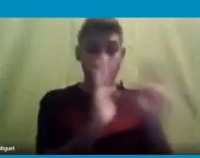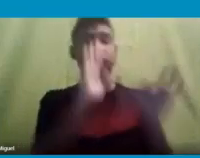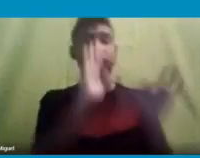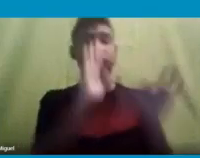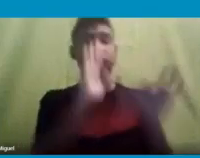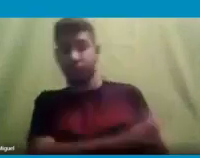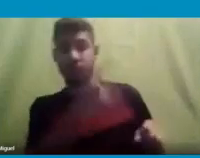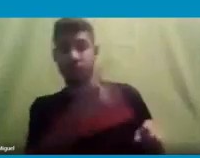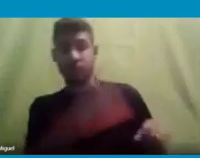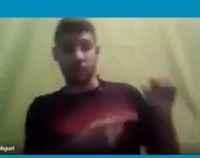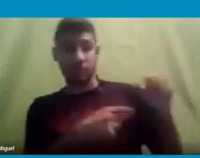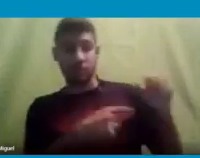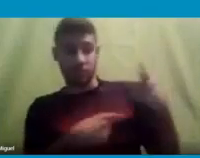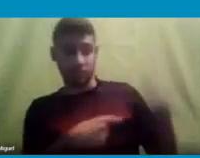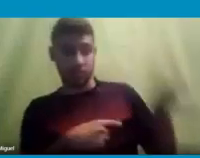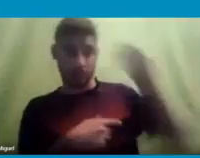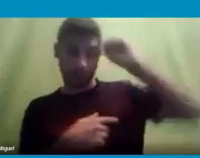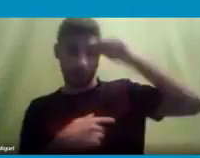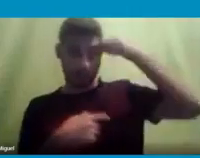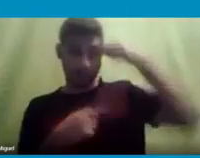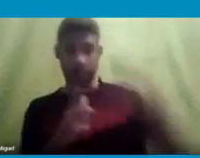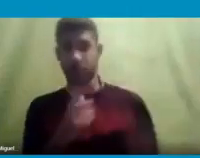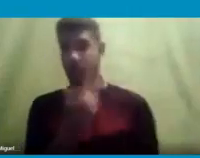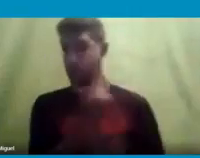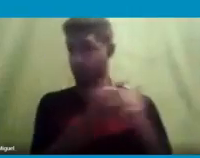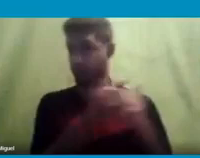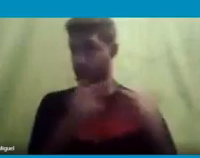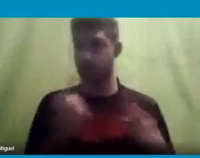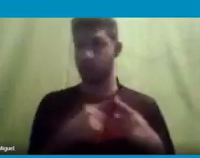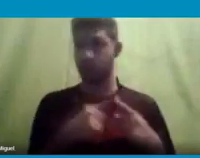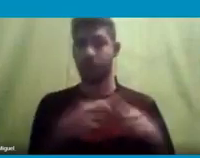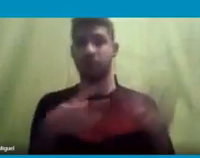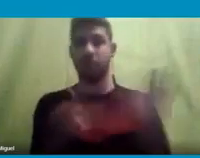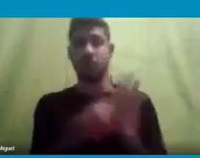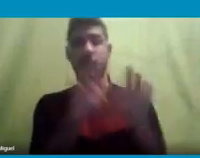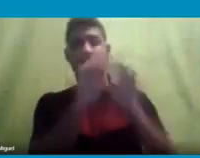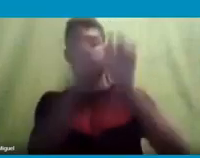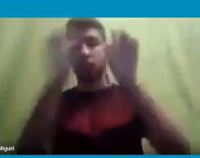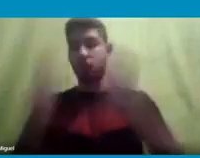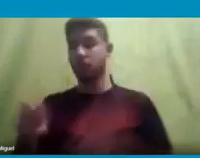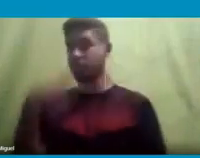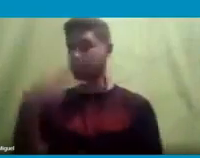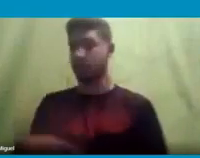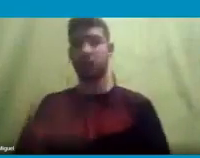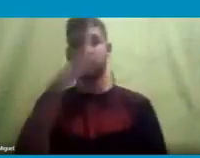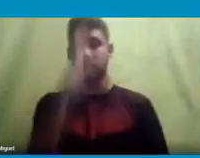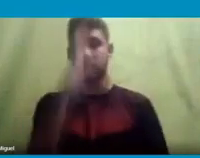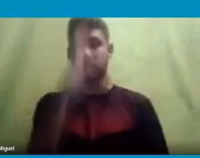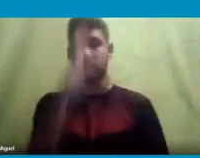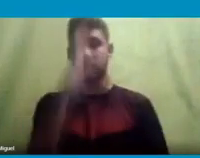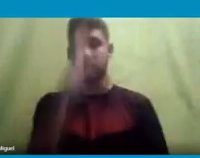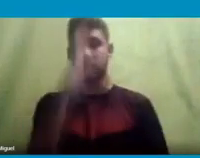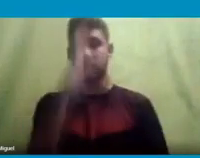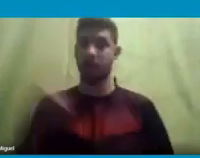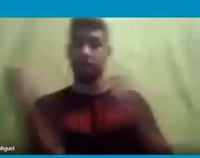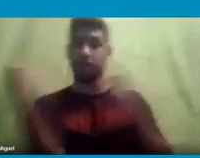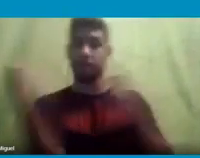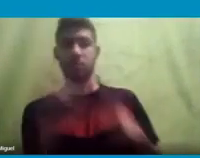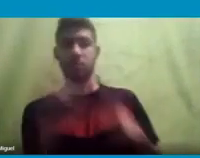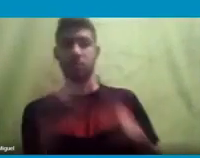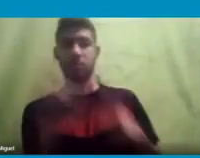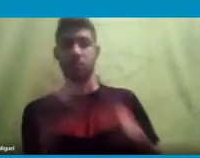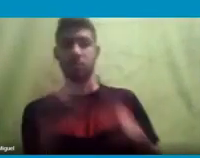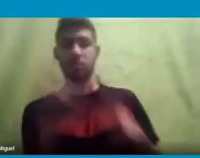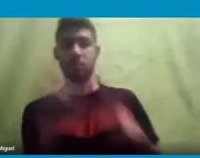nós somos expulsos desse campo, né? Por causa da própria estrutura do Brasil. Então, existe um desafio de construção política num